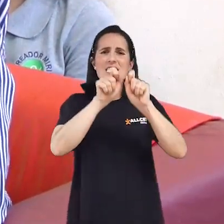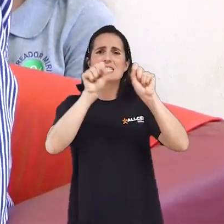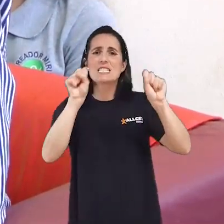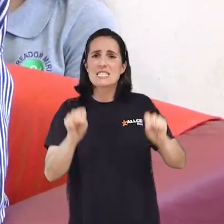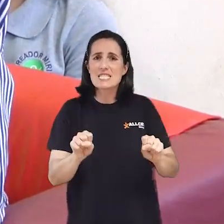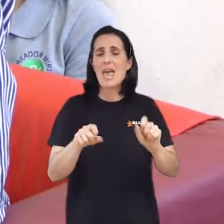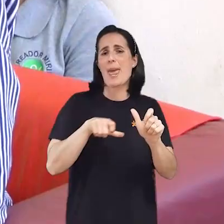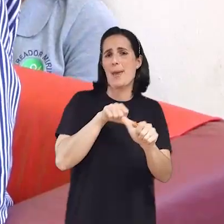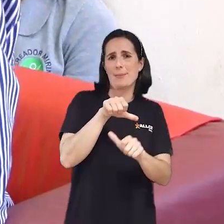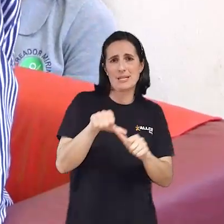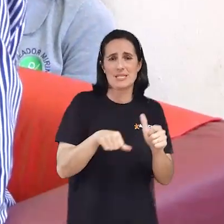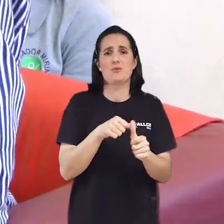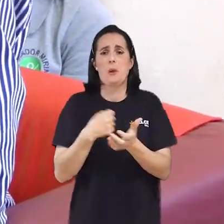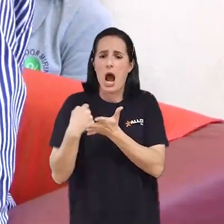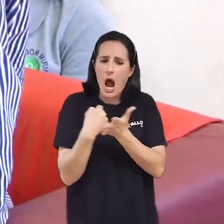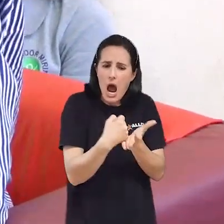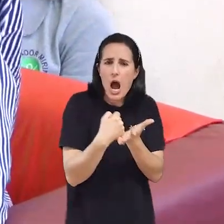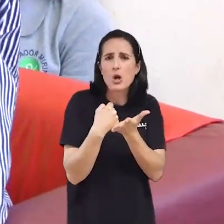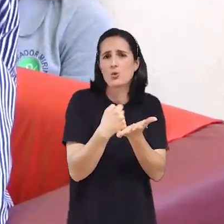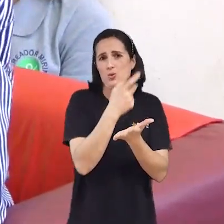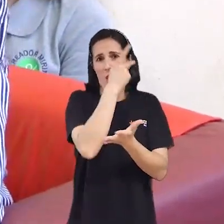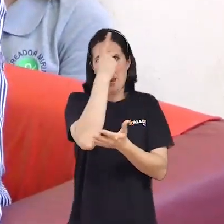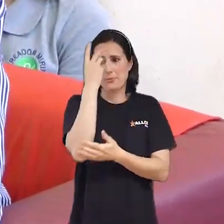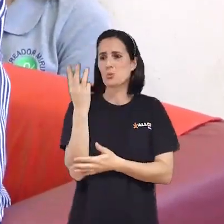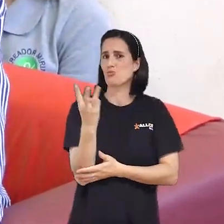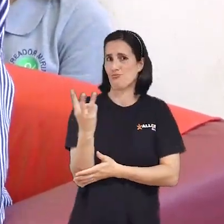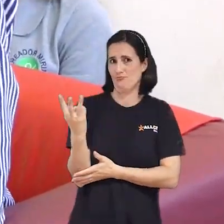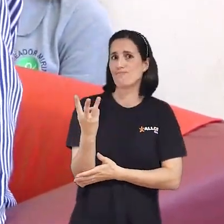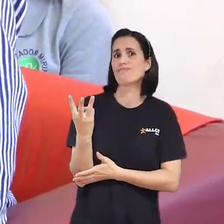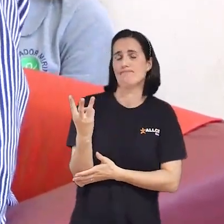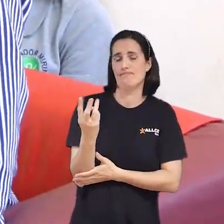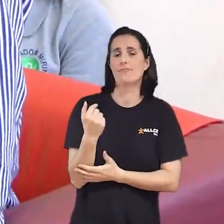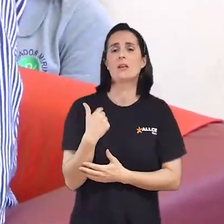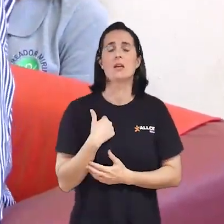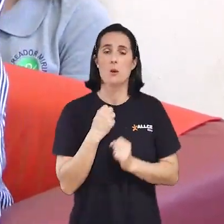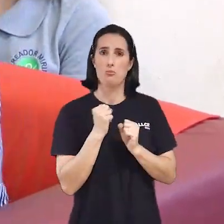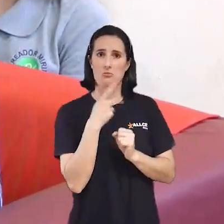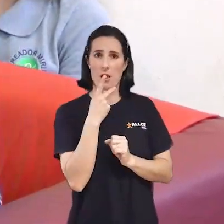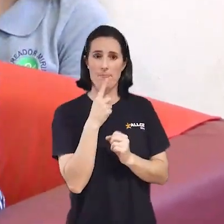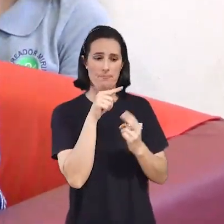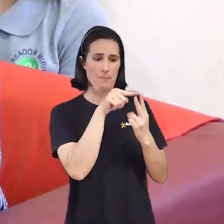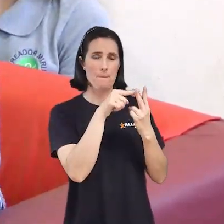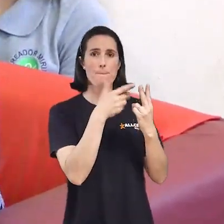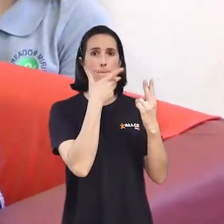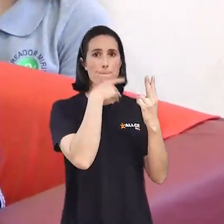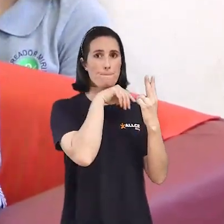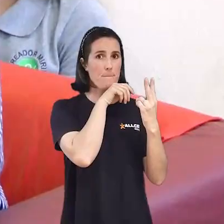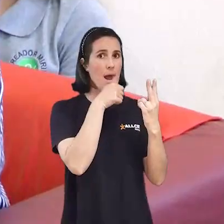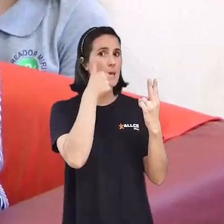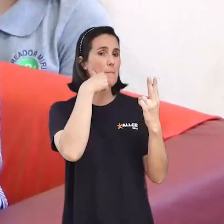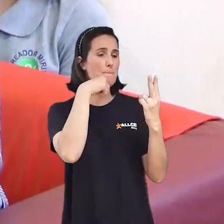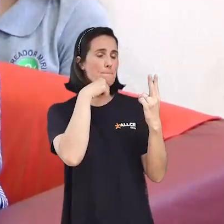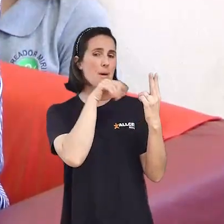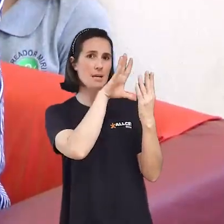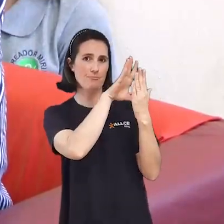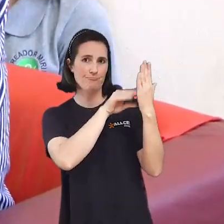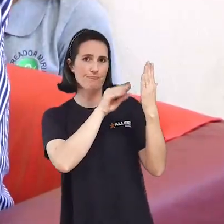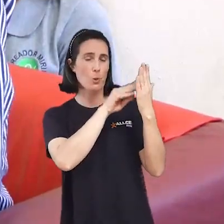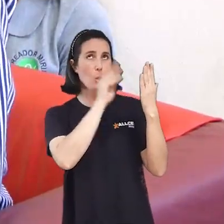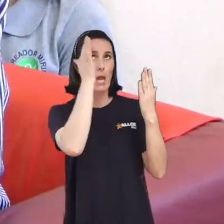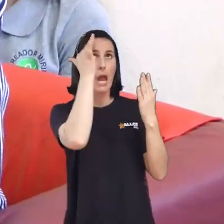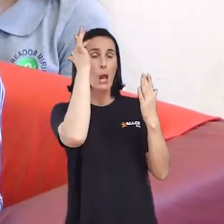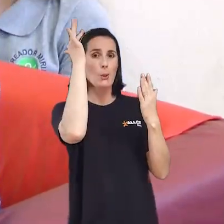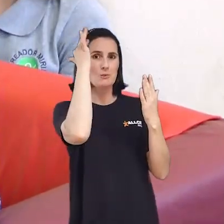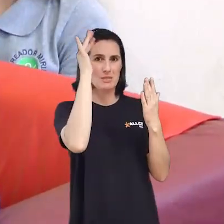E o Eduardo tem 28. Eu me inspiro até hoje neles. Porque eu vejo eles tão idealistas, sabe, André? Tão idealistas,